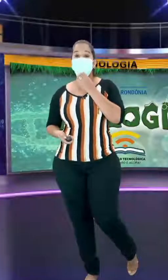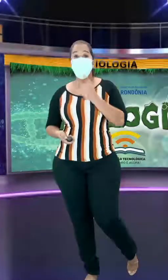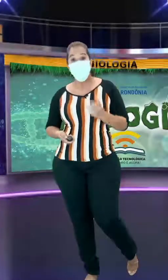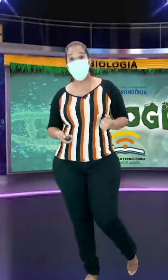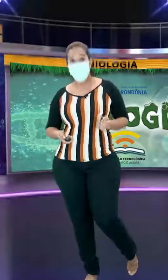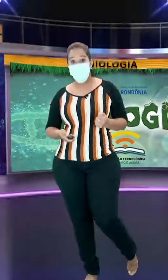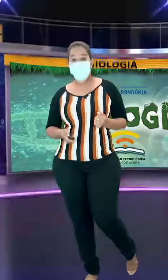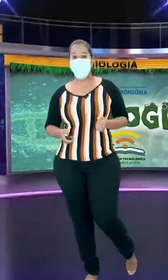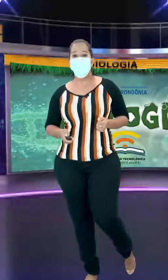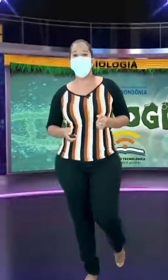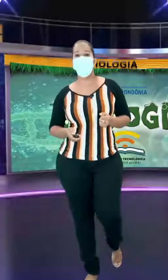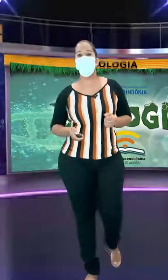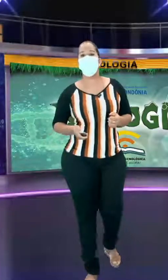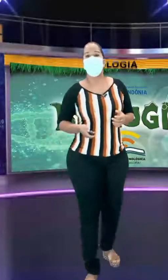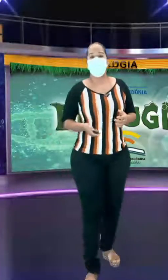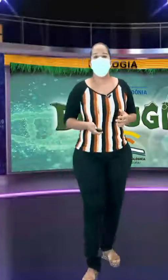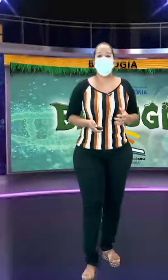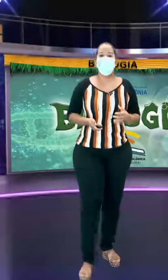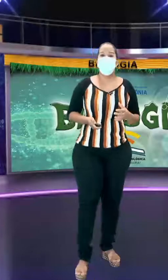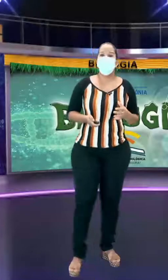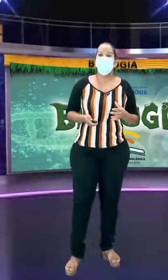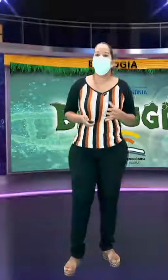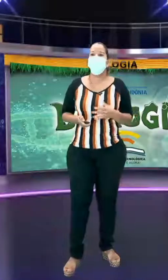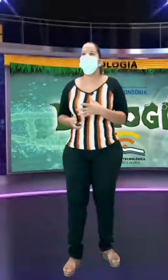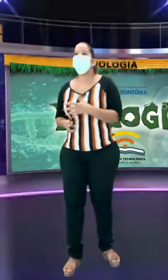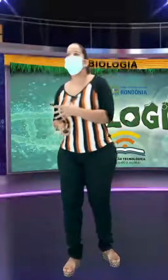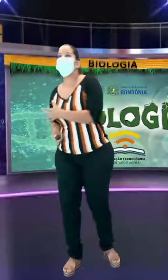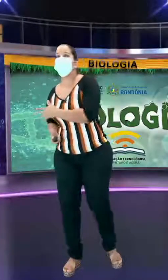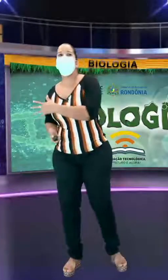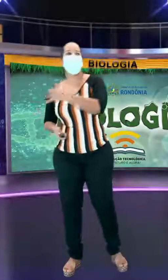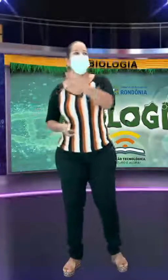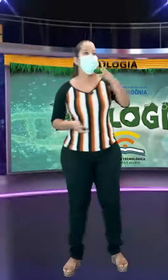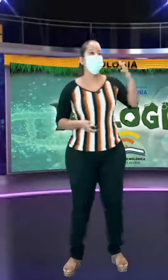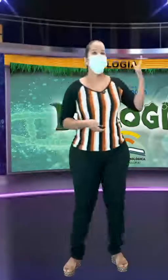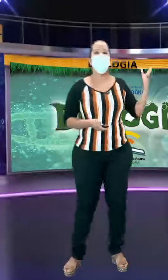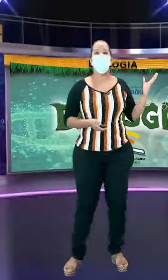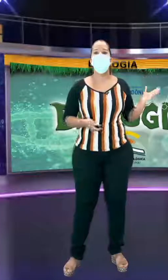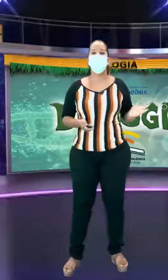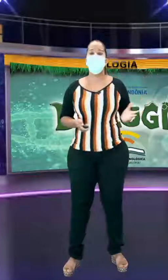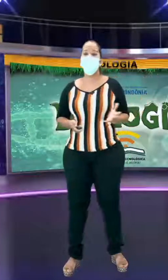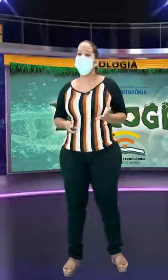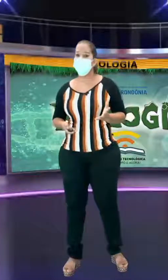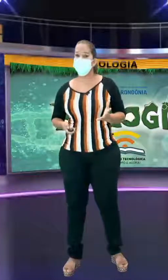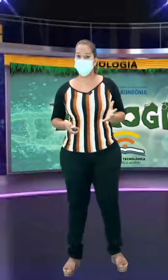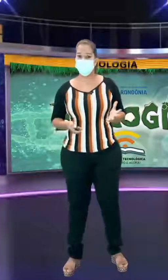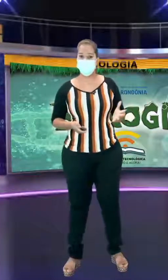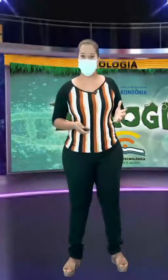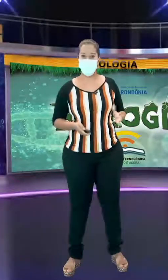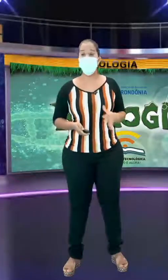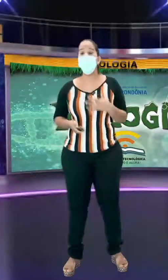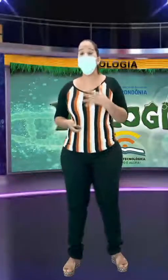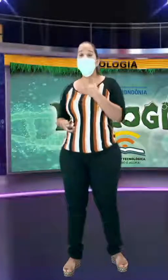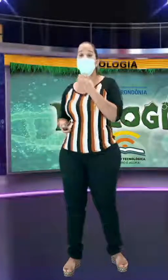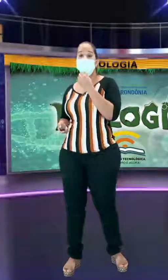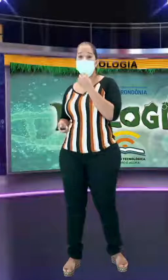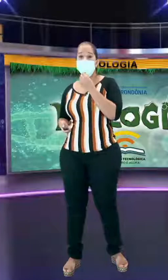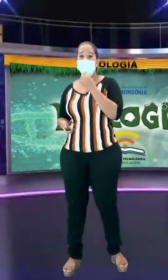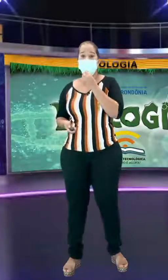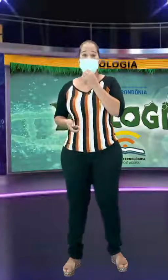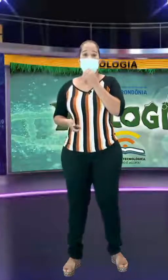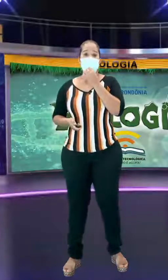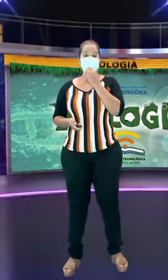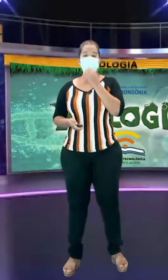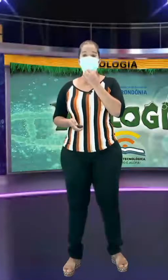que legal, né? Então, a gente fica, quando a gente observa um ambiente, um